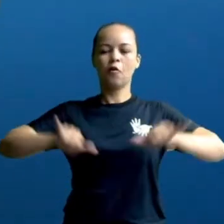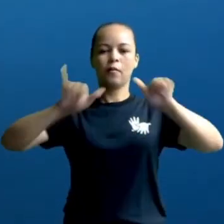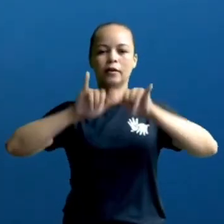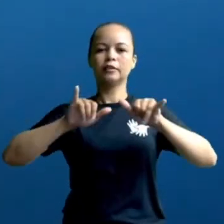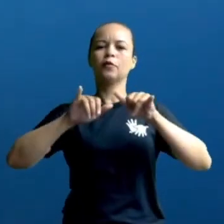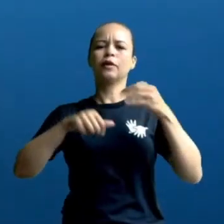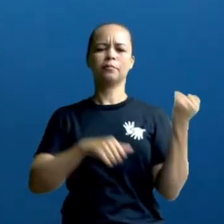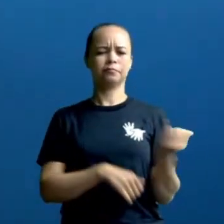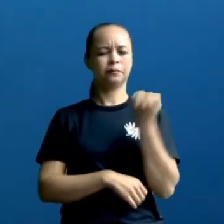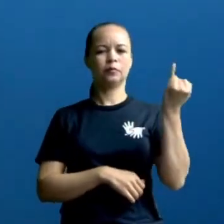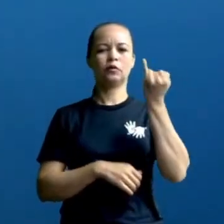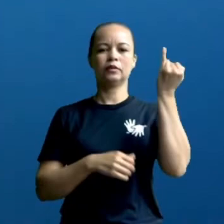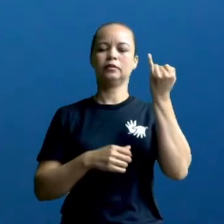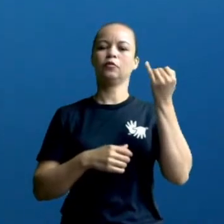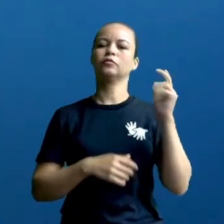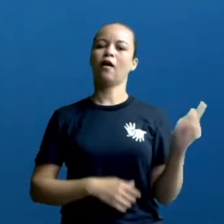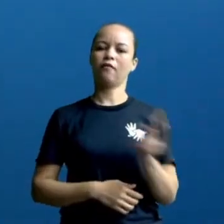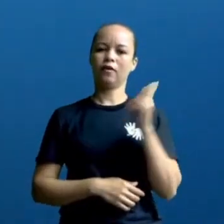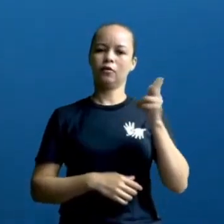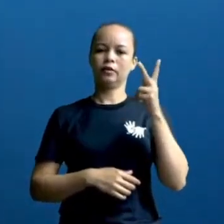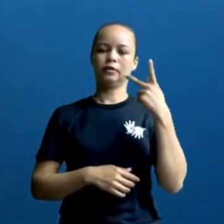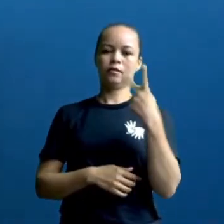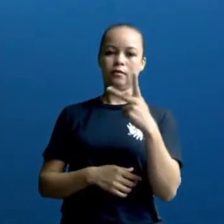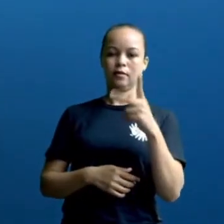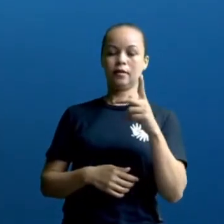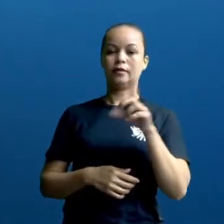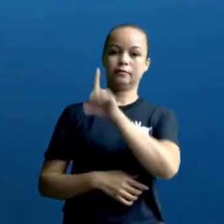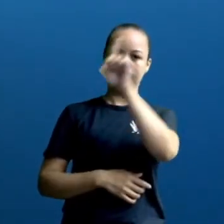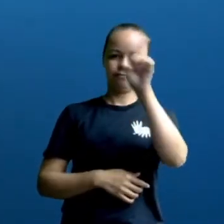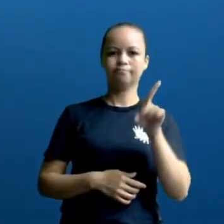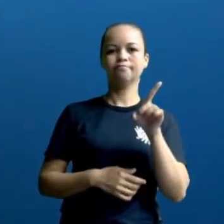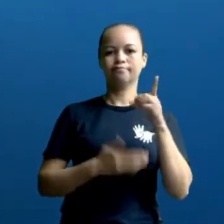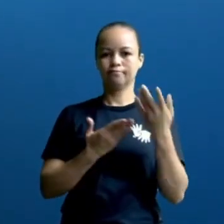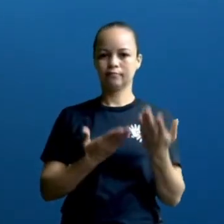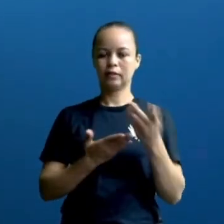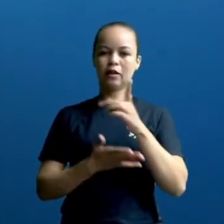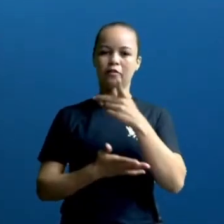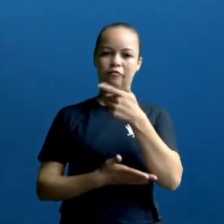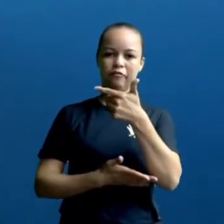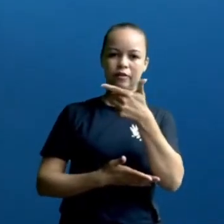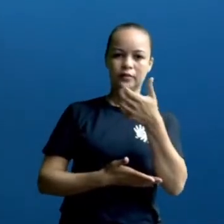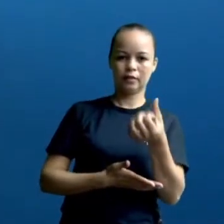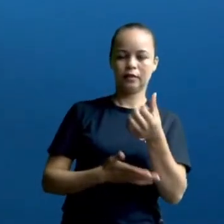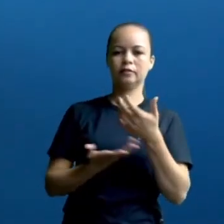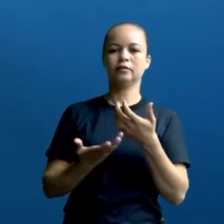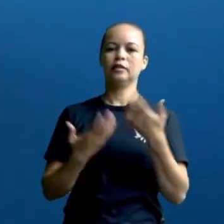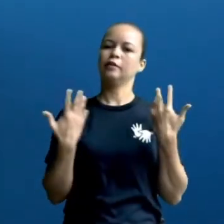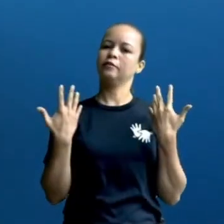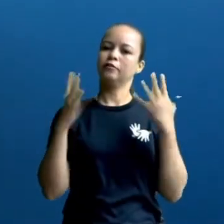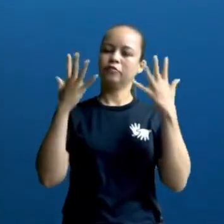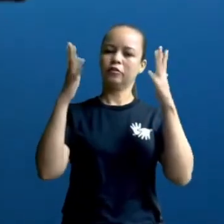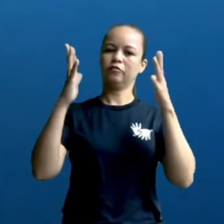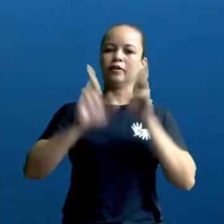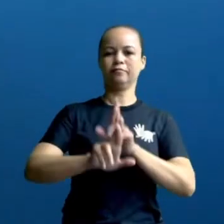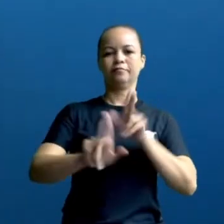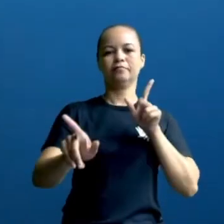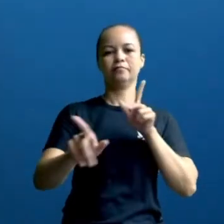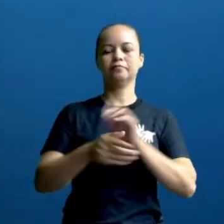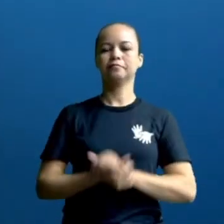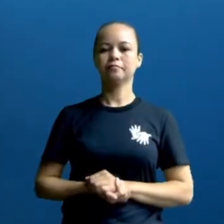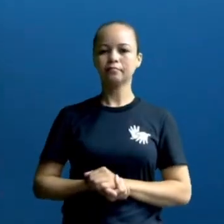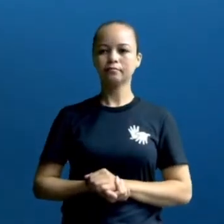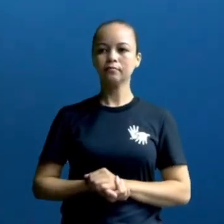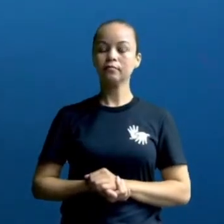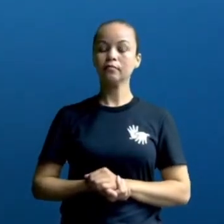demais, que tem tudo a ver com a valorização desse dia, a valorização das diferenças. E viva as diferenças,